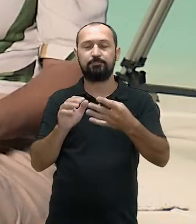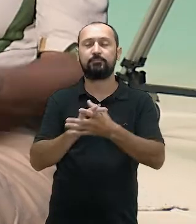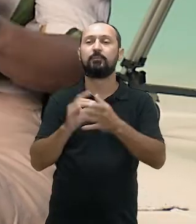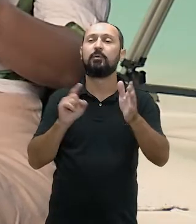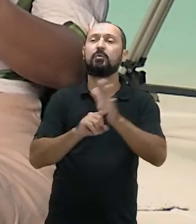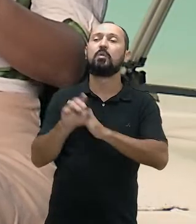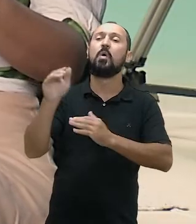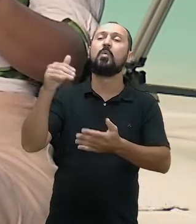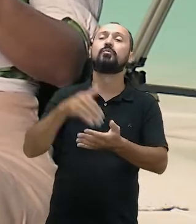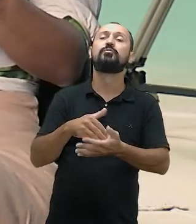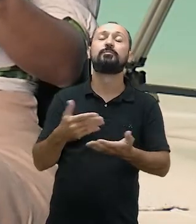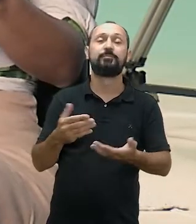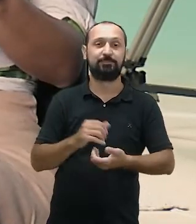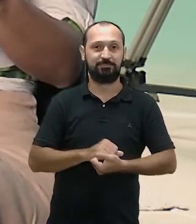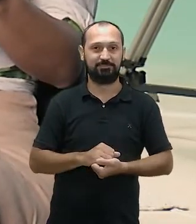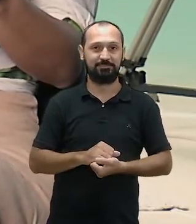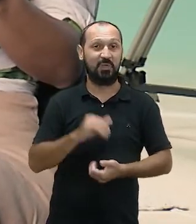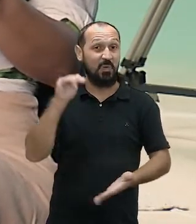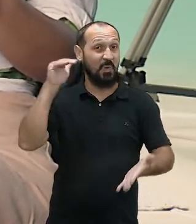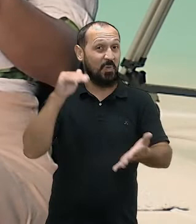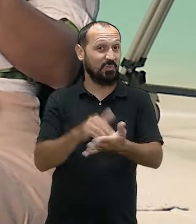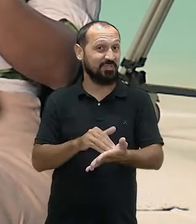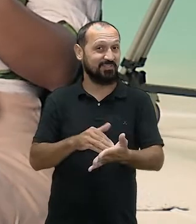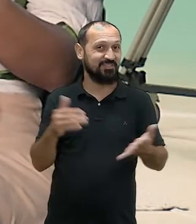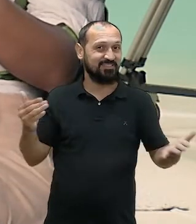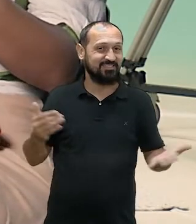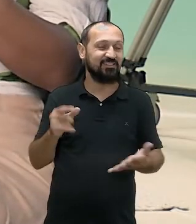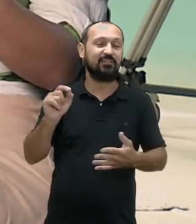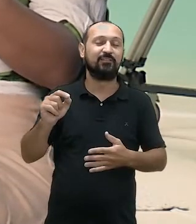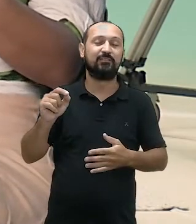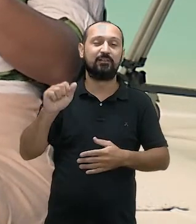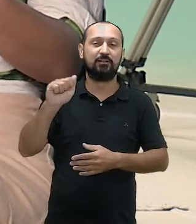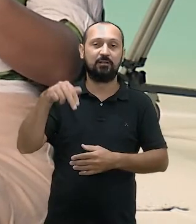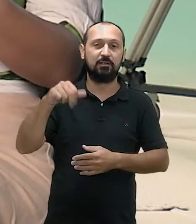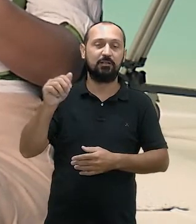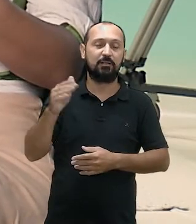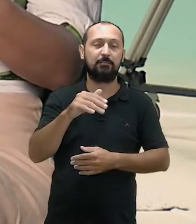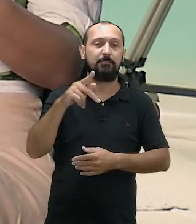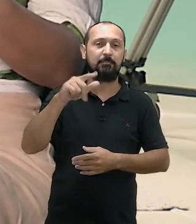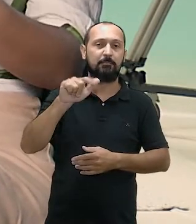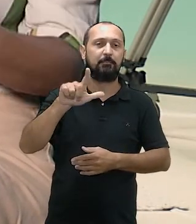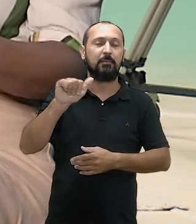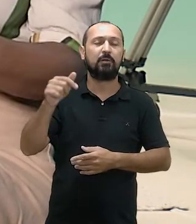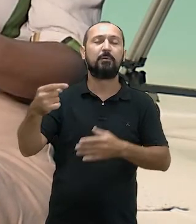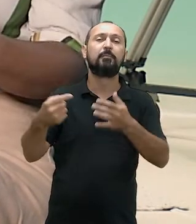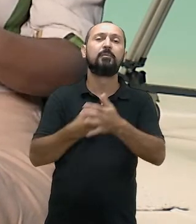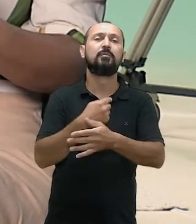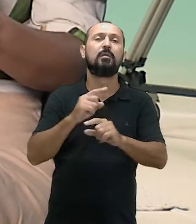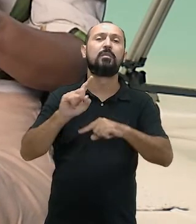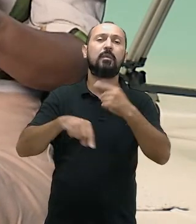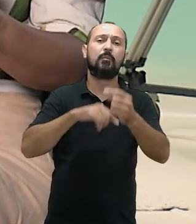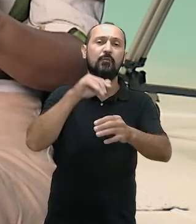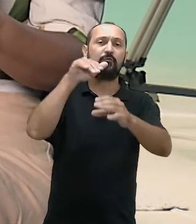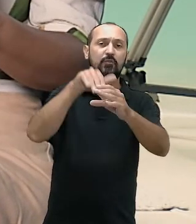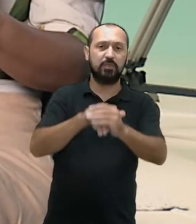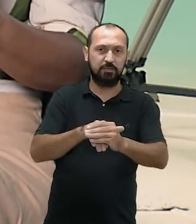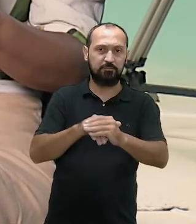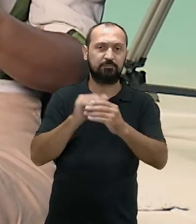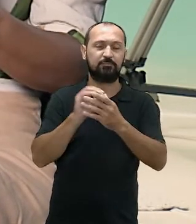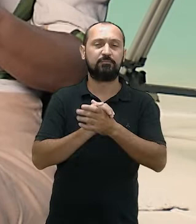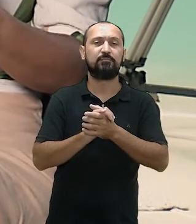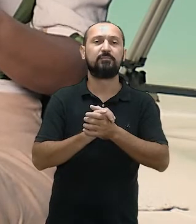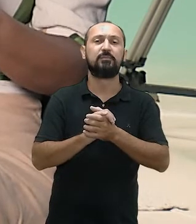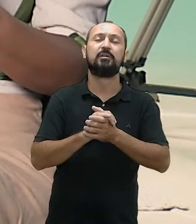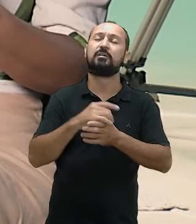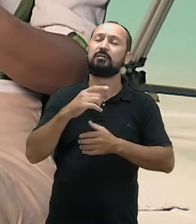Última pergunta, Areta. Vamos lá, temos uma última pergunta aqui. Quem fez foi a Ana Paula Lopes. Ela quer saber, depois de votada,